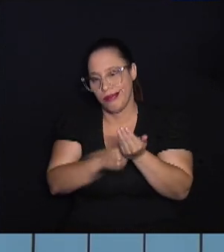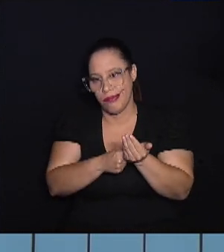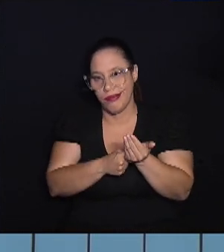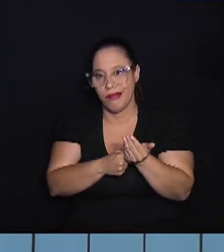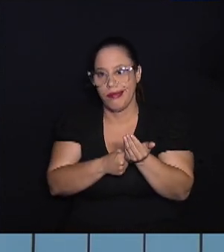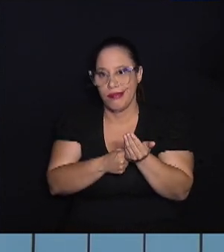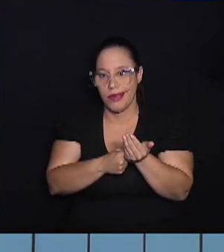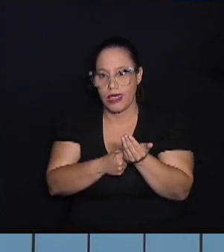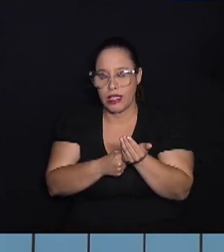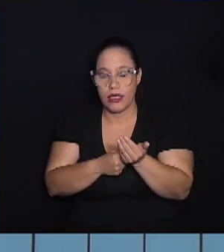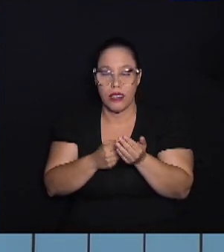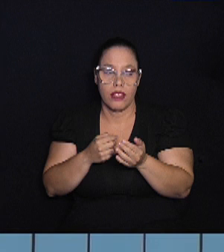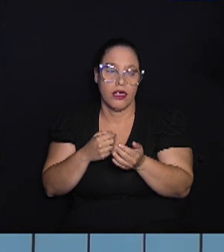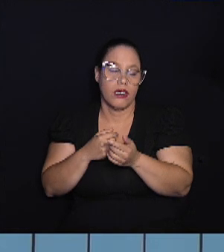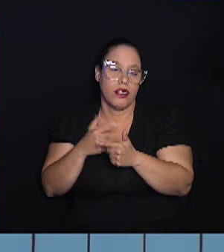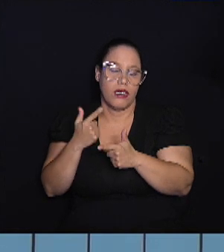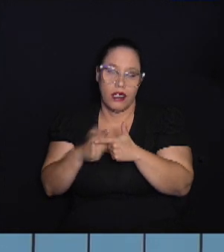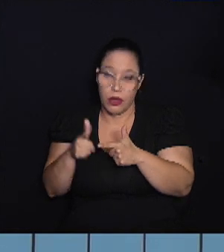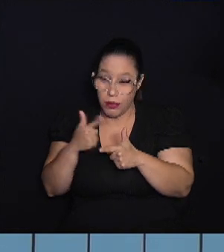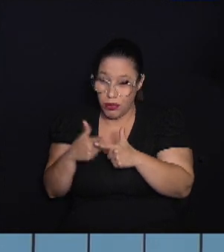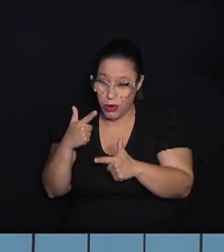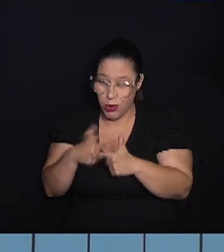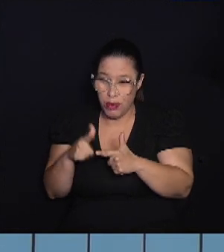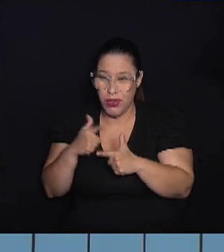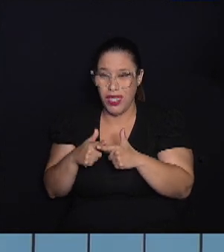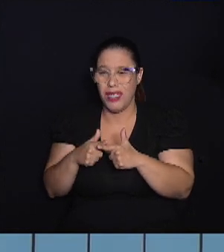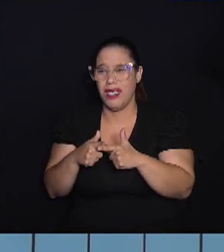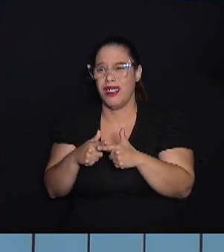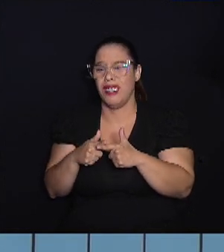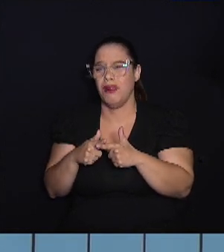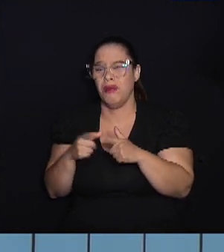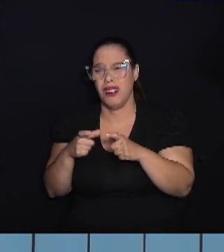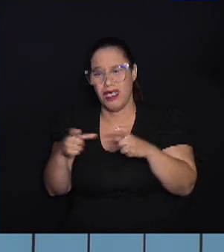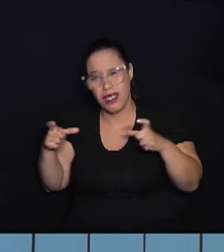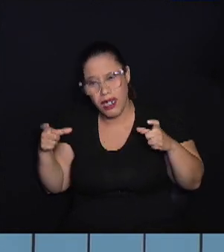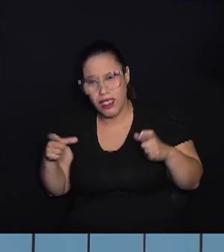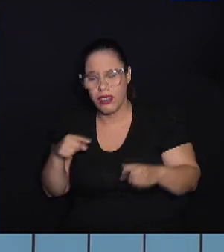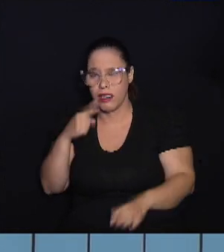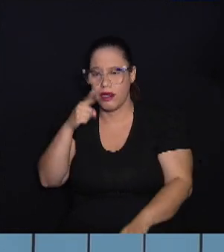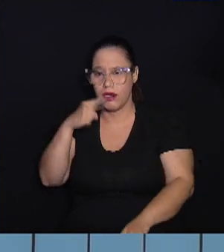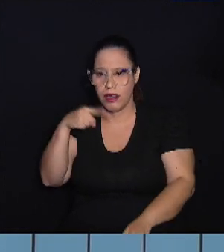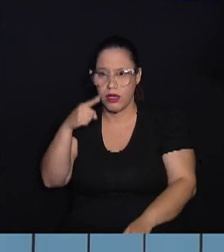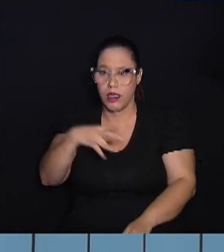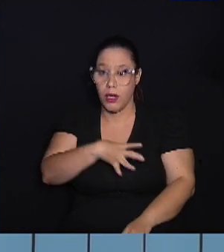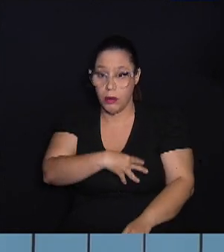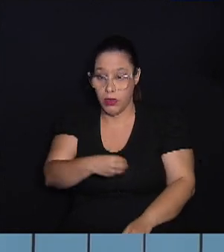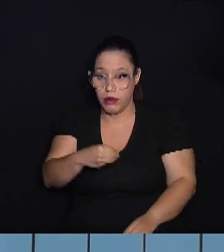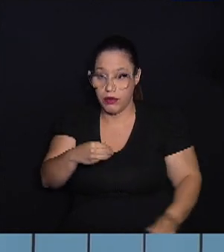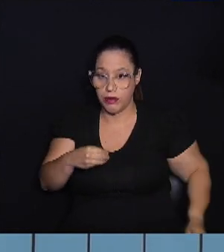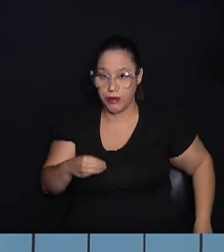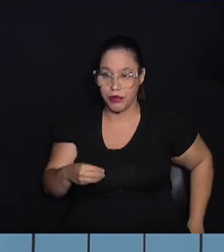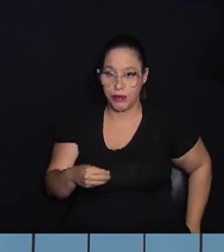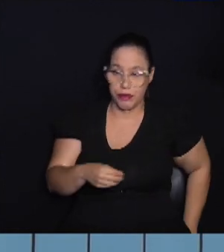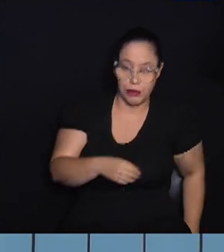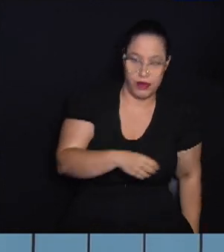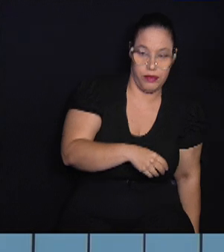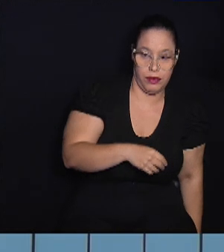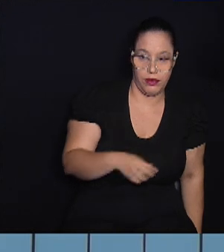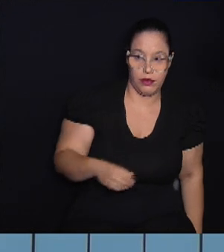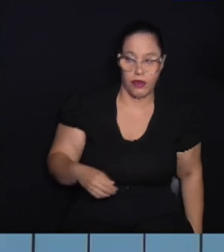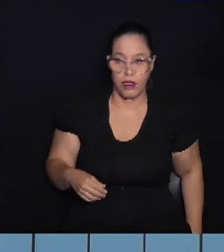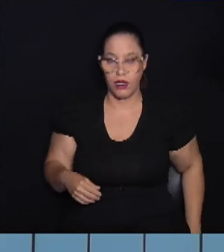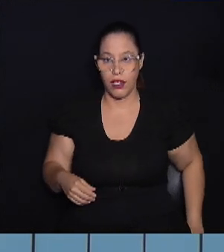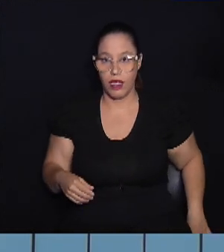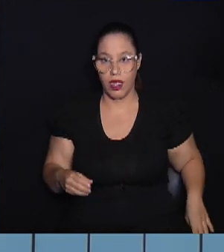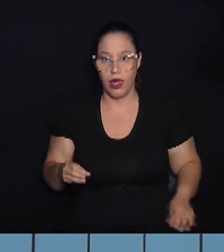tudo atrapalha muito, né, a questão da fertilidade. Eu gostaria que você explicasse um pouquinho essa relação, né, das comidas